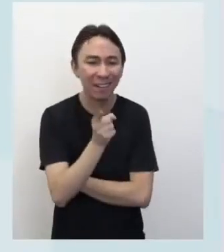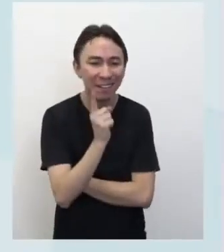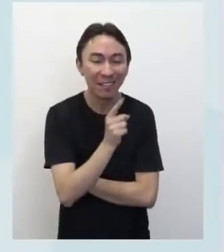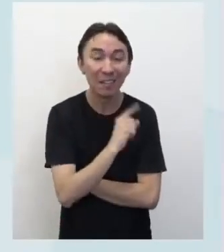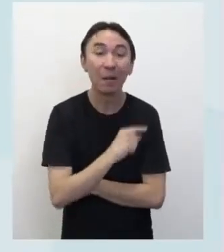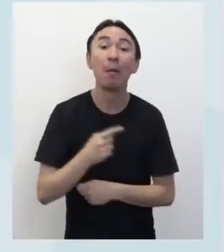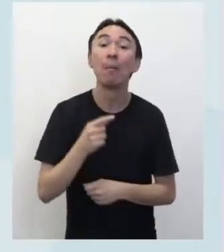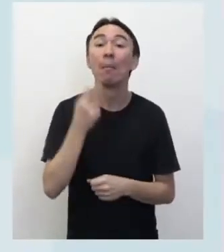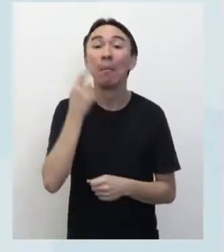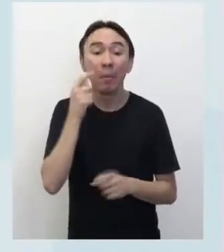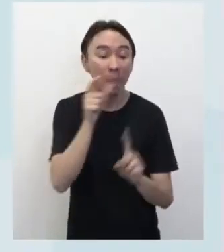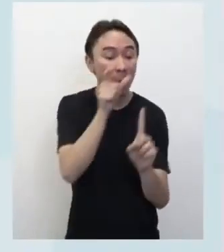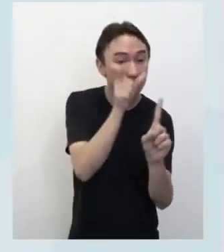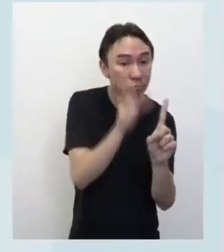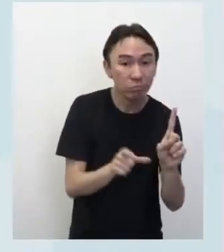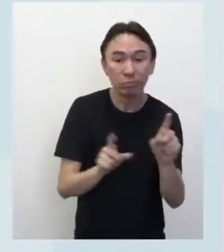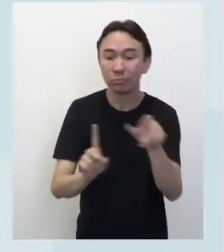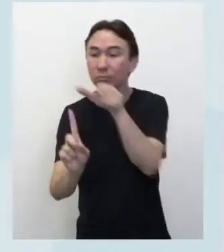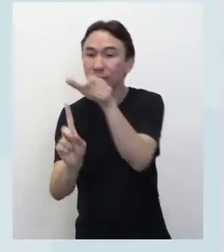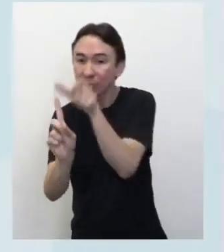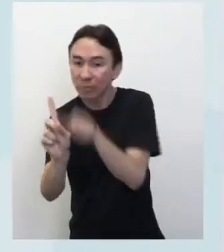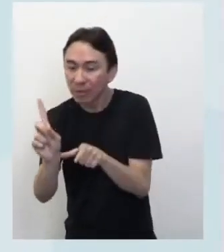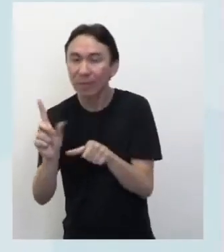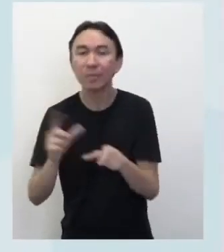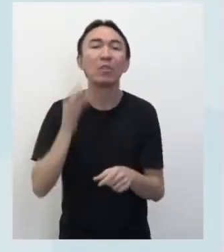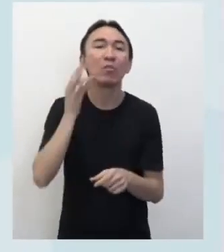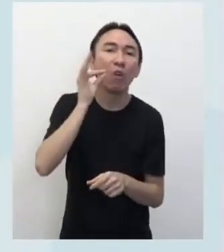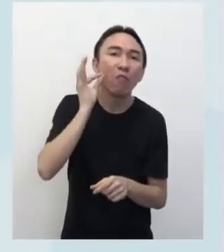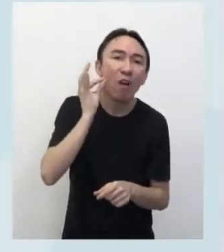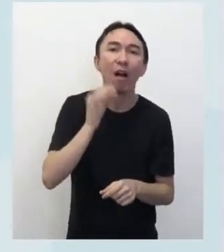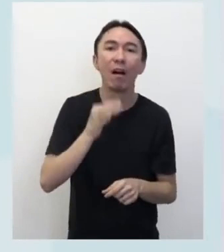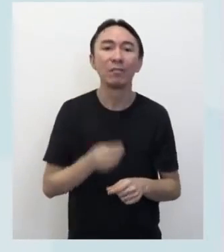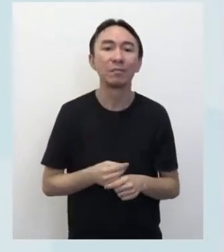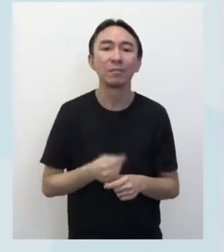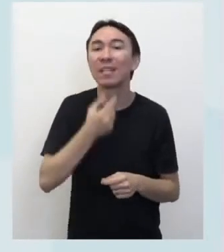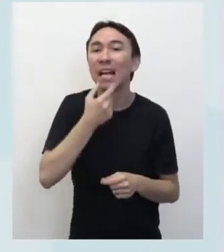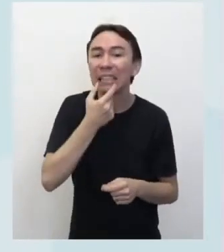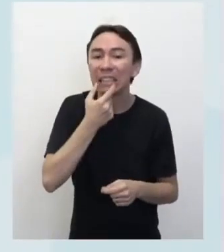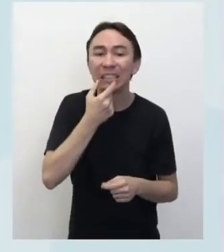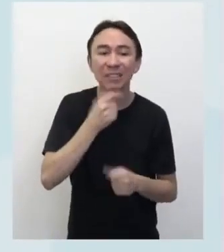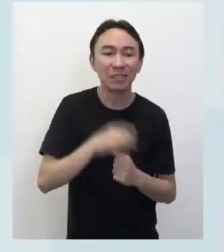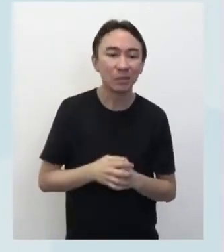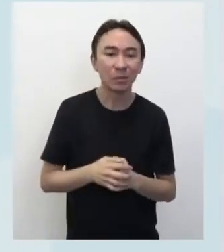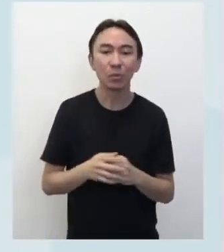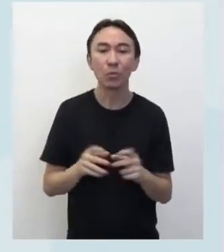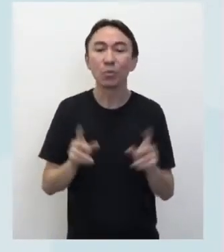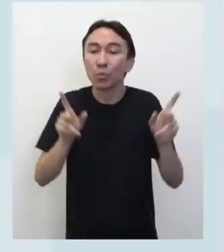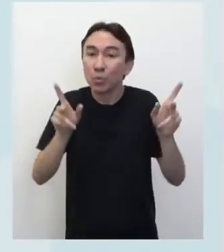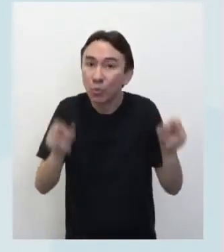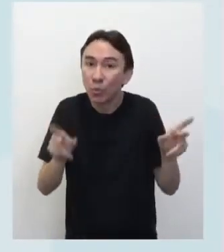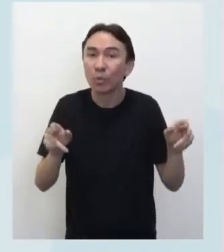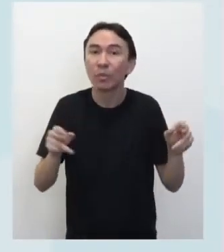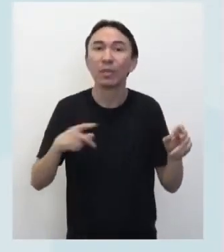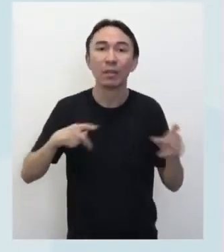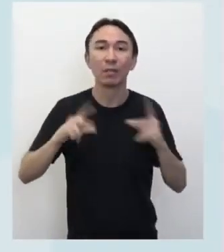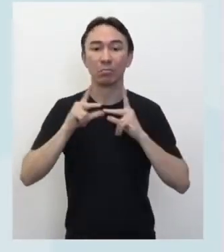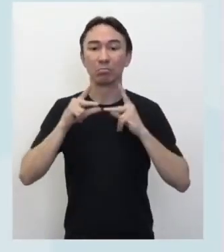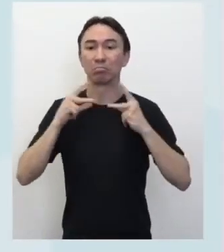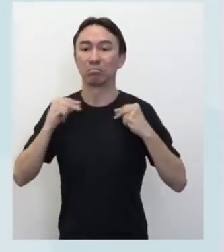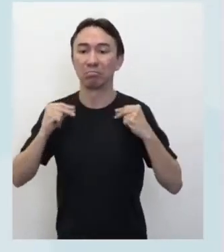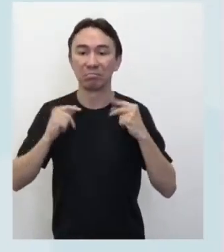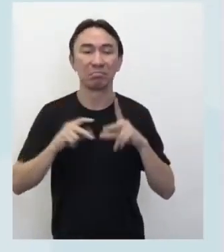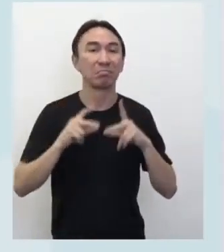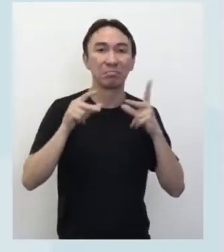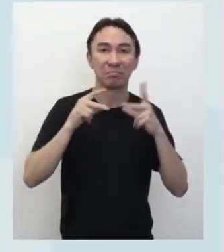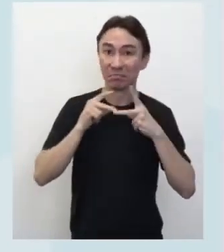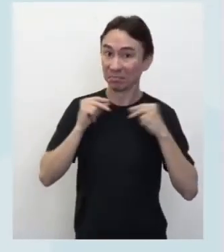estão tomando um café, comendo um biscoitinho ali. E os dois usam gravata borboleta, olha lá. Mas a do que está com a cartola,